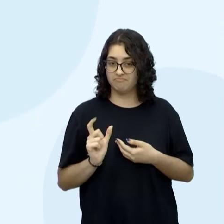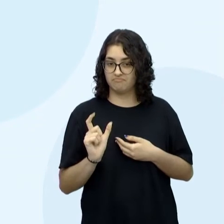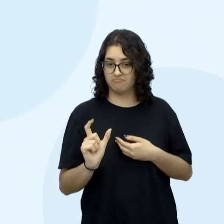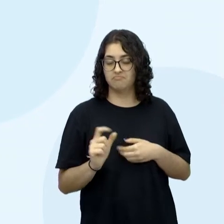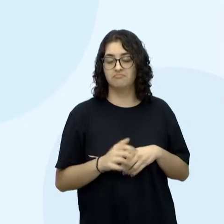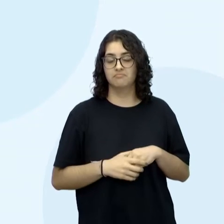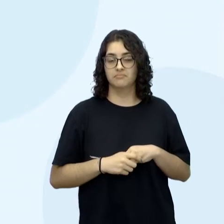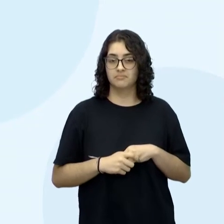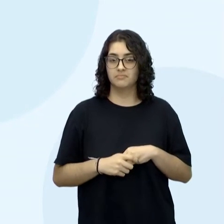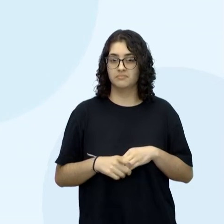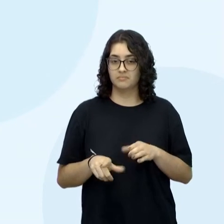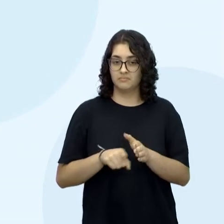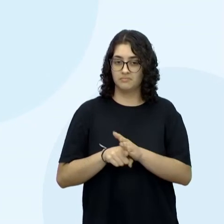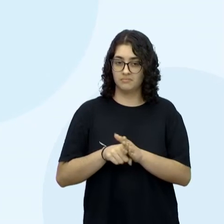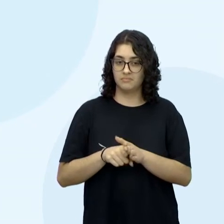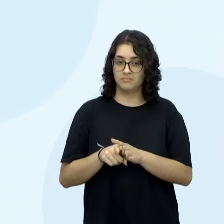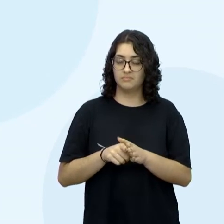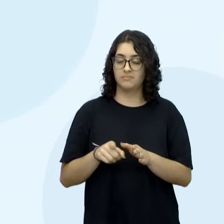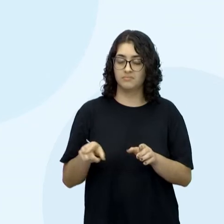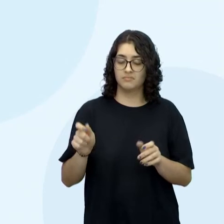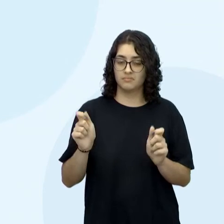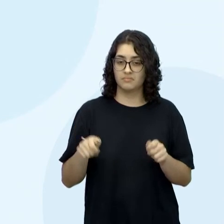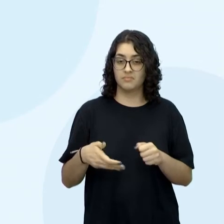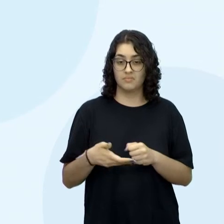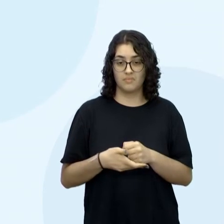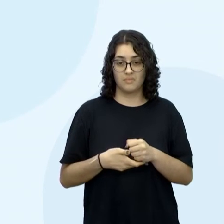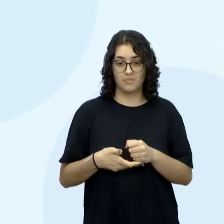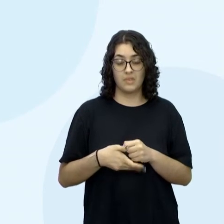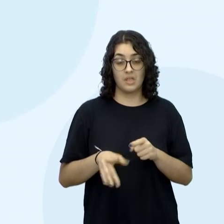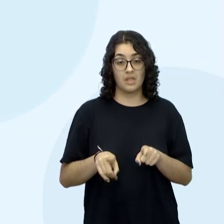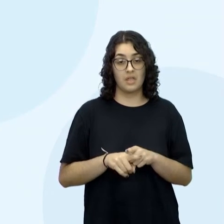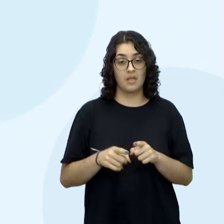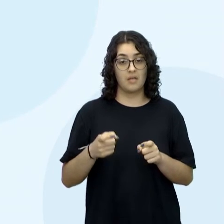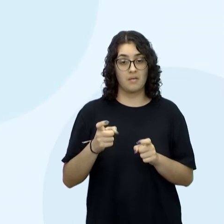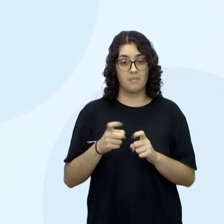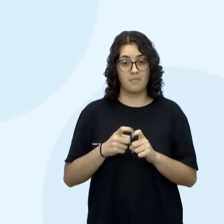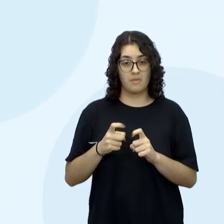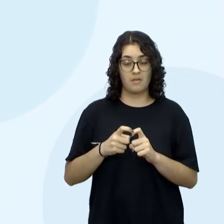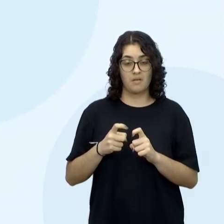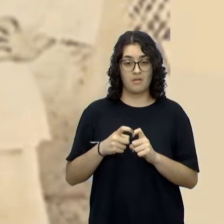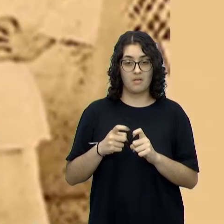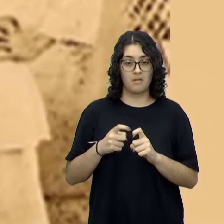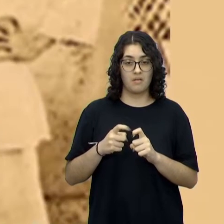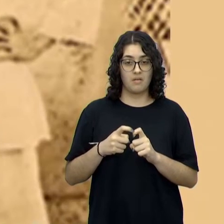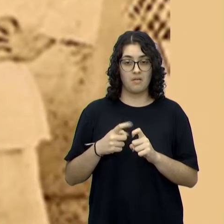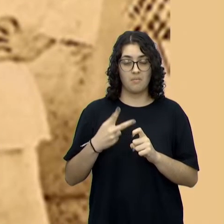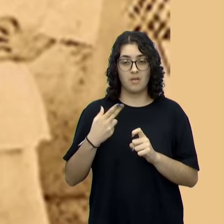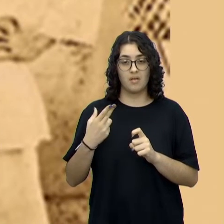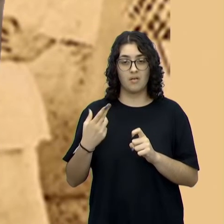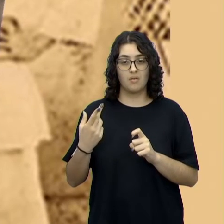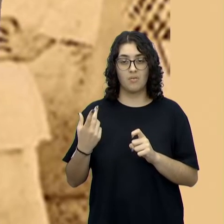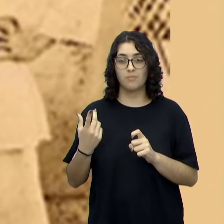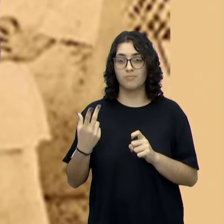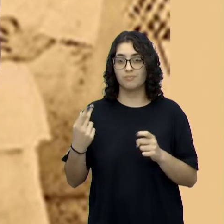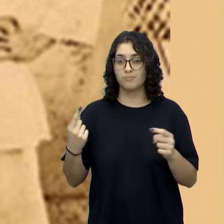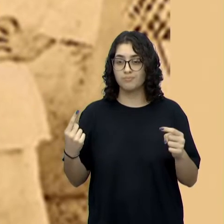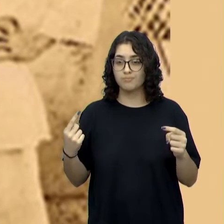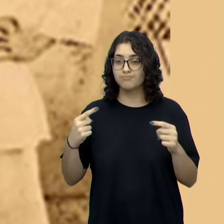Podem fazer aí sua pesquisinha básica, mas tem até alguns médicos aqui no Brasil, médicos mais ligados à